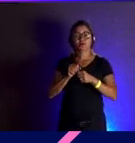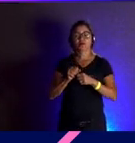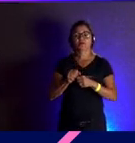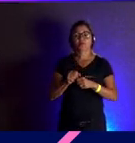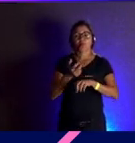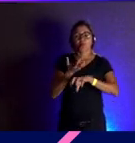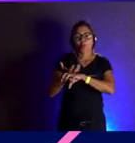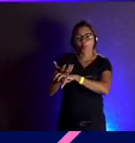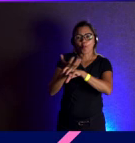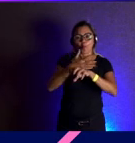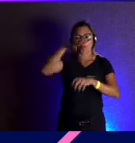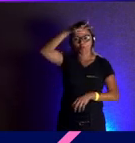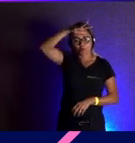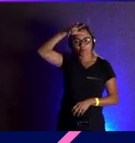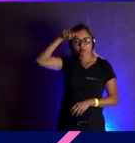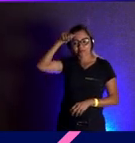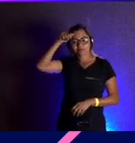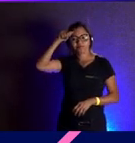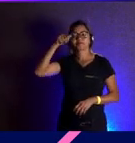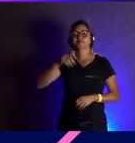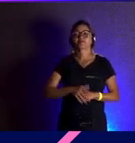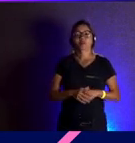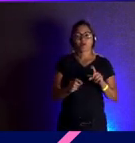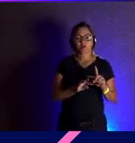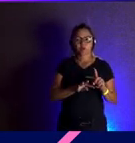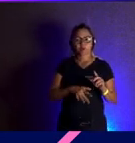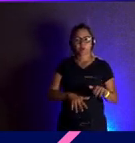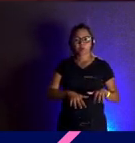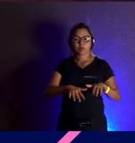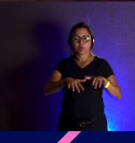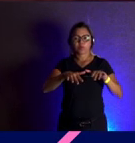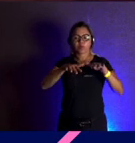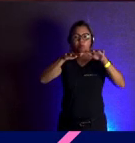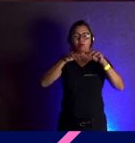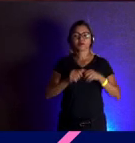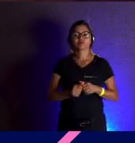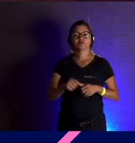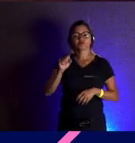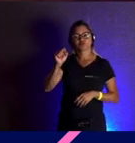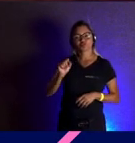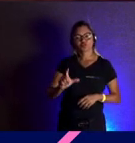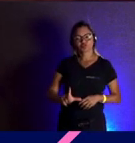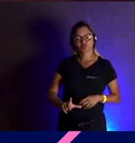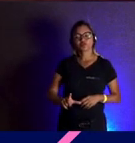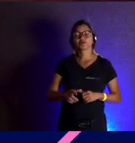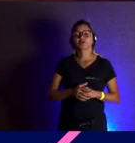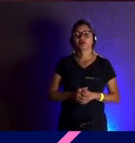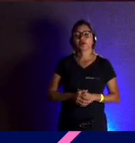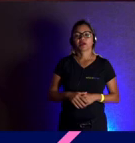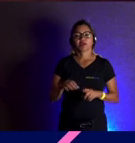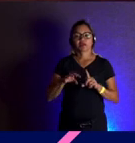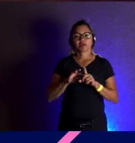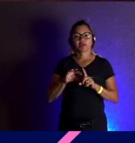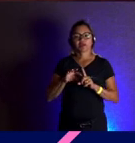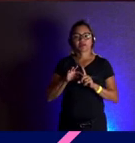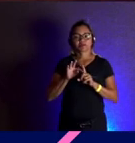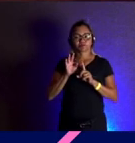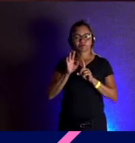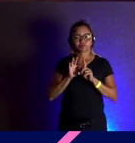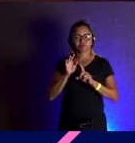bárbara na Amazônia, um incêndio de alagamento do sul, a saída do calor, que a gente pegou aqui em São